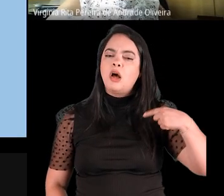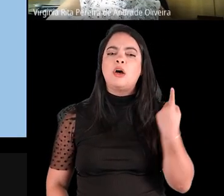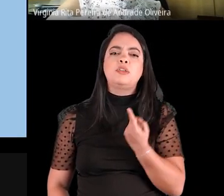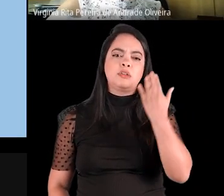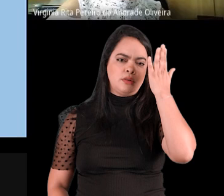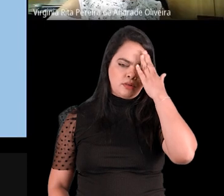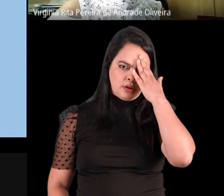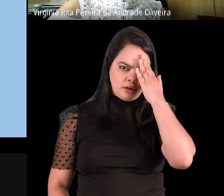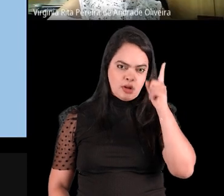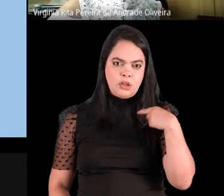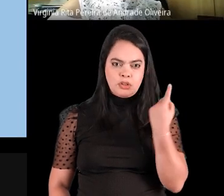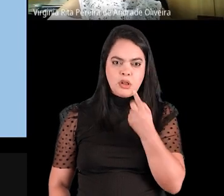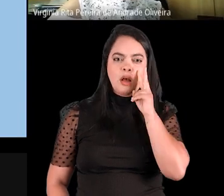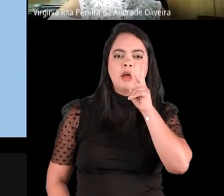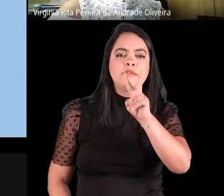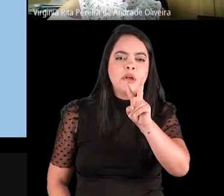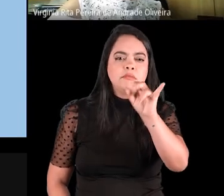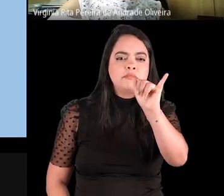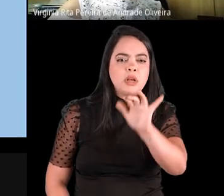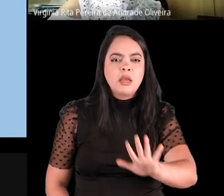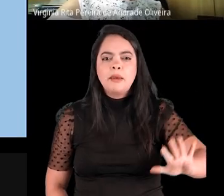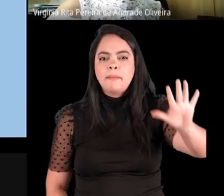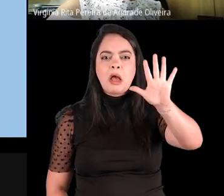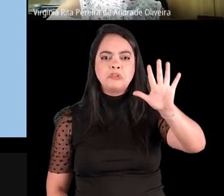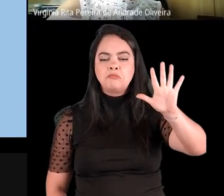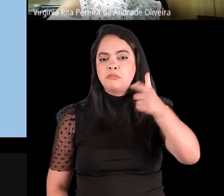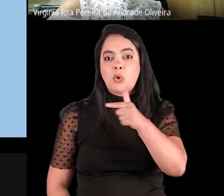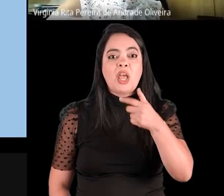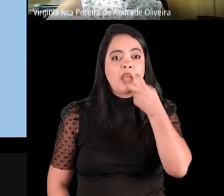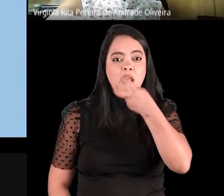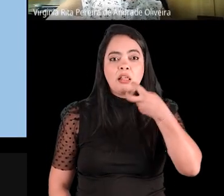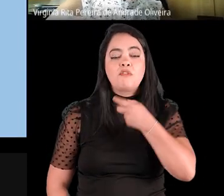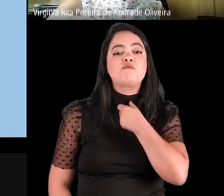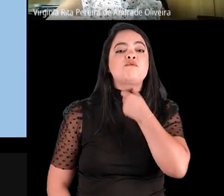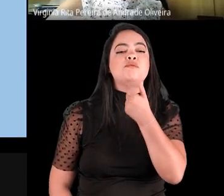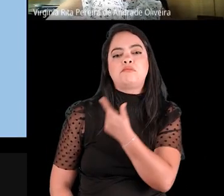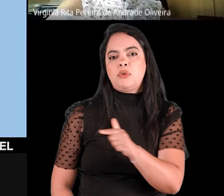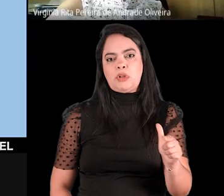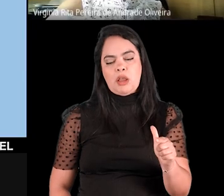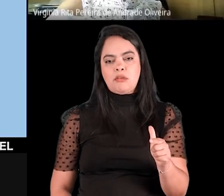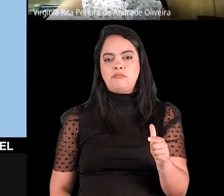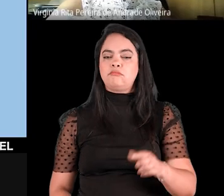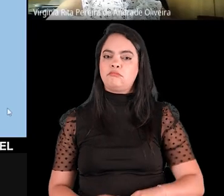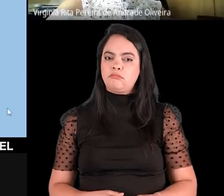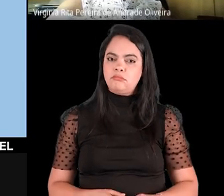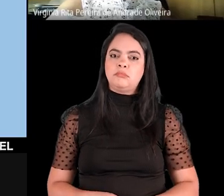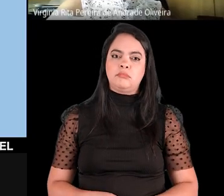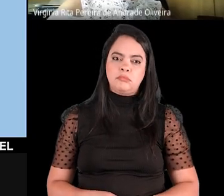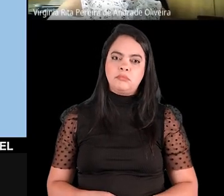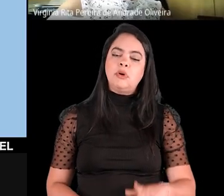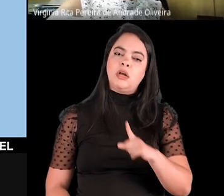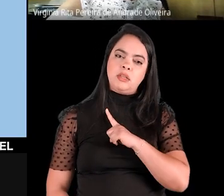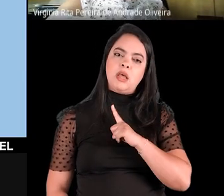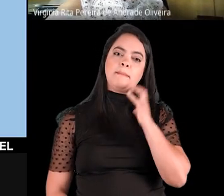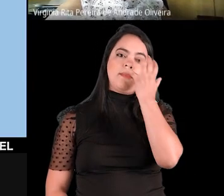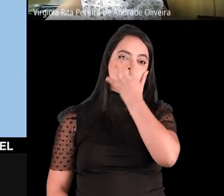A gente está aqui vendo pelas imagens, ele não tem falas, né? Mas ele tem uma